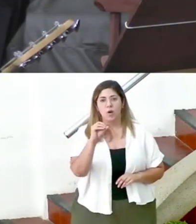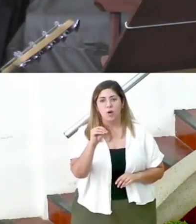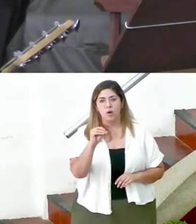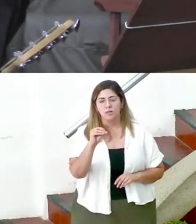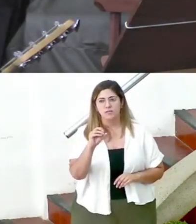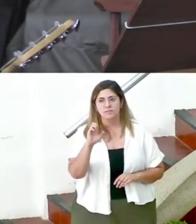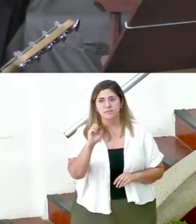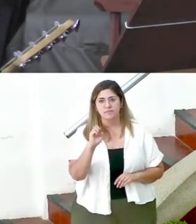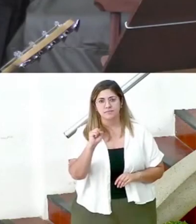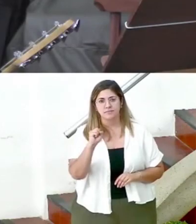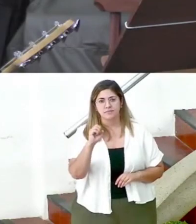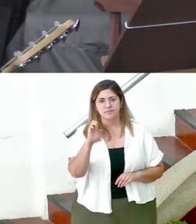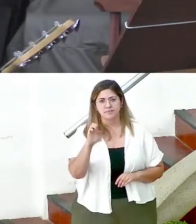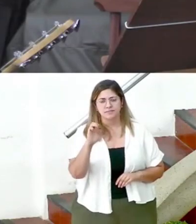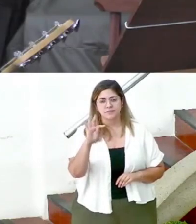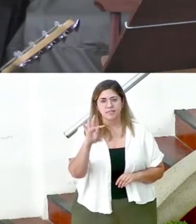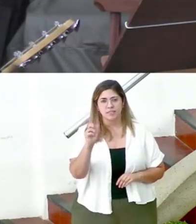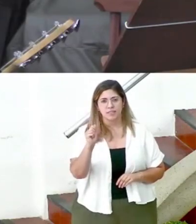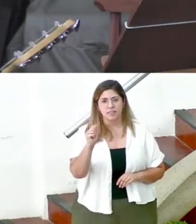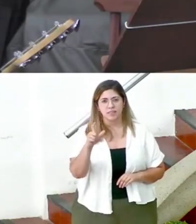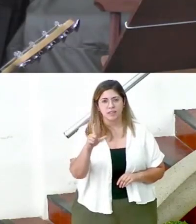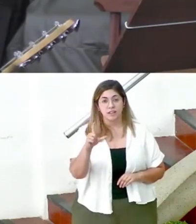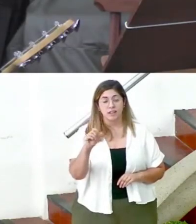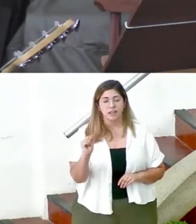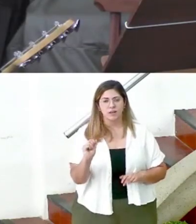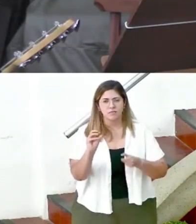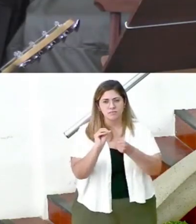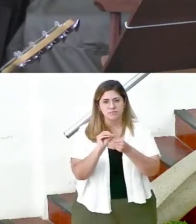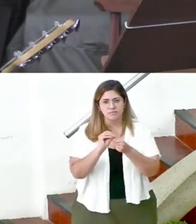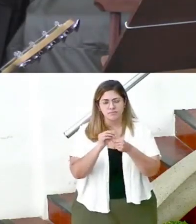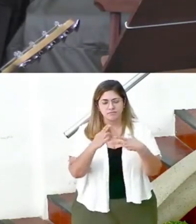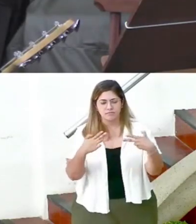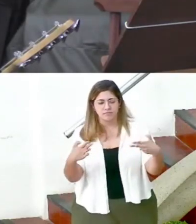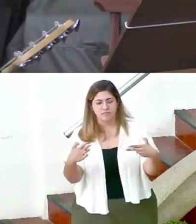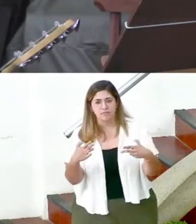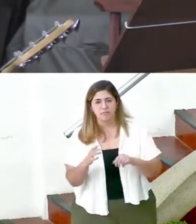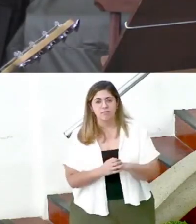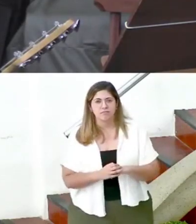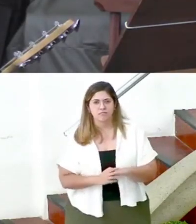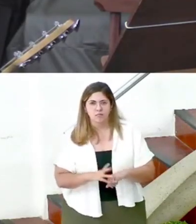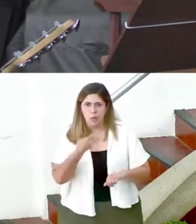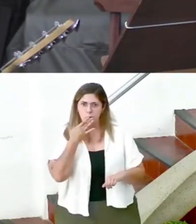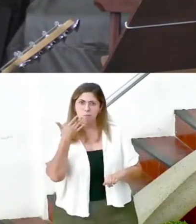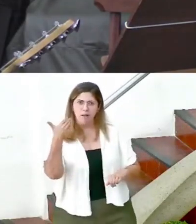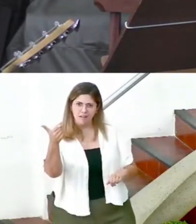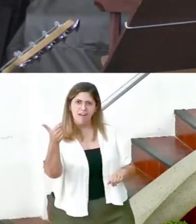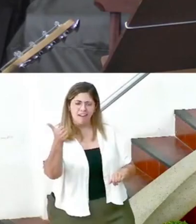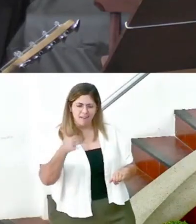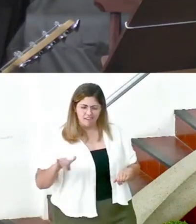Rosenthal. E Rosenthal logo começou a se destacar no período da Segunda Guerra, operando os